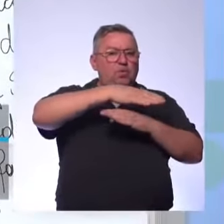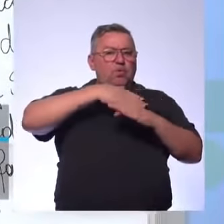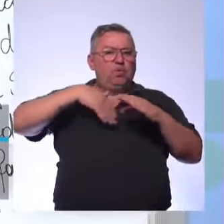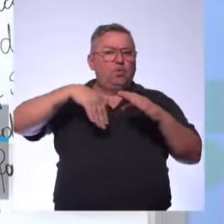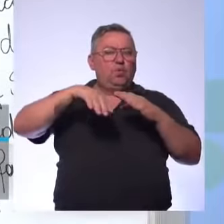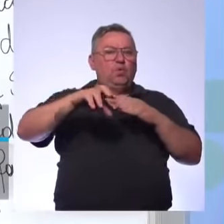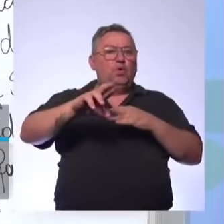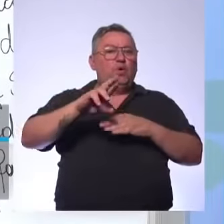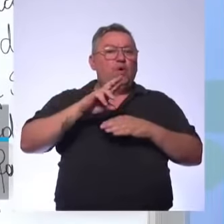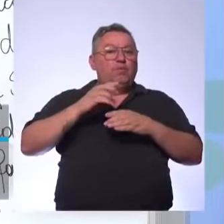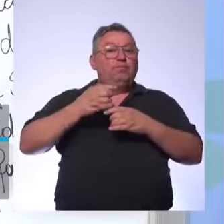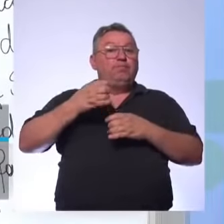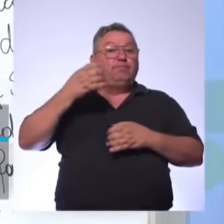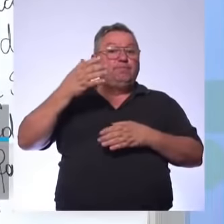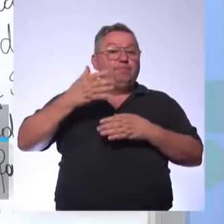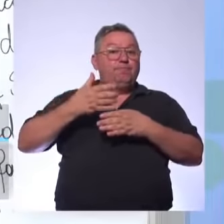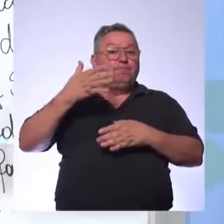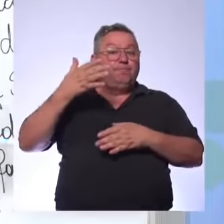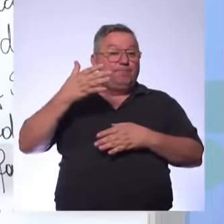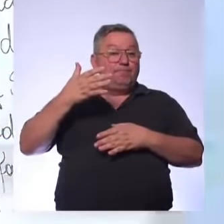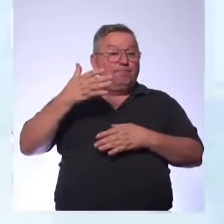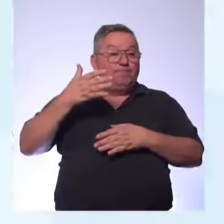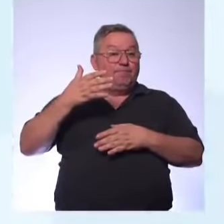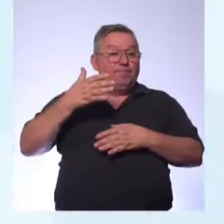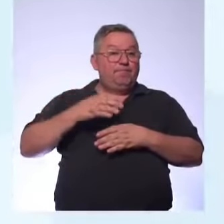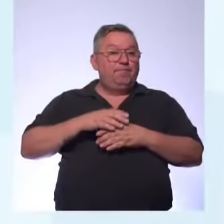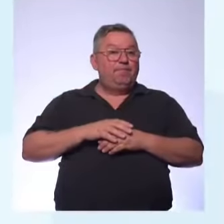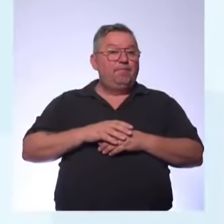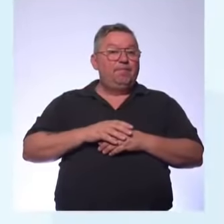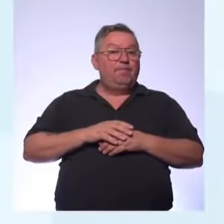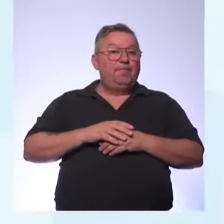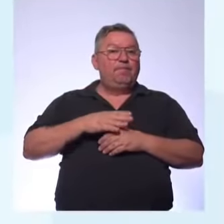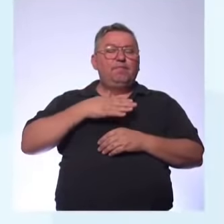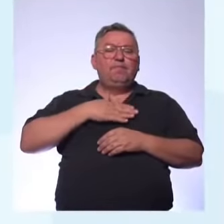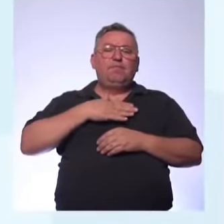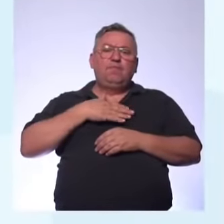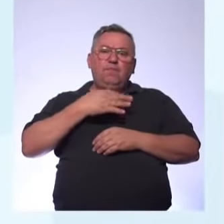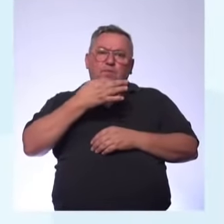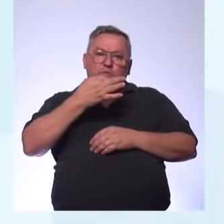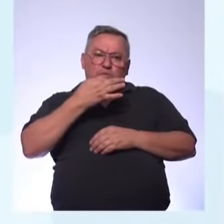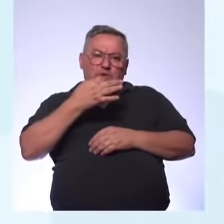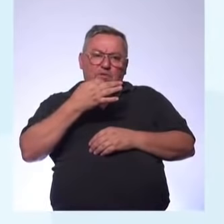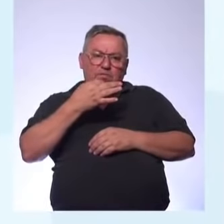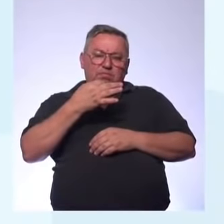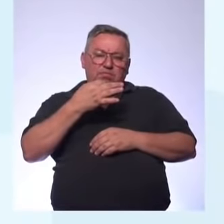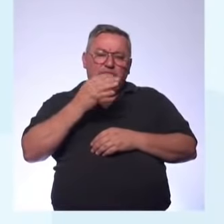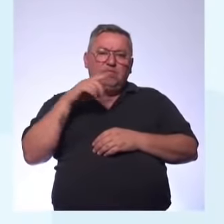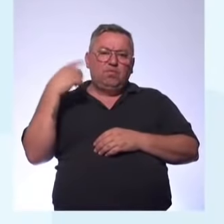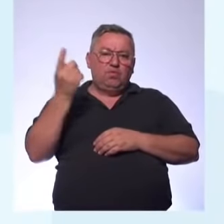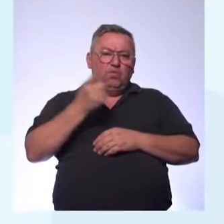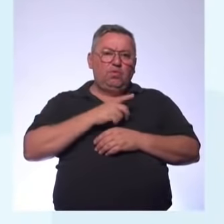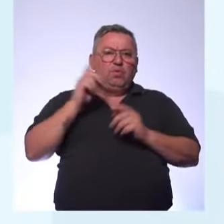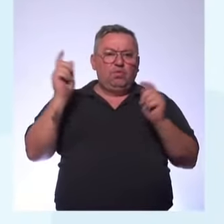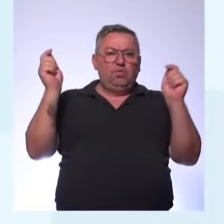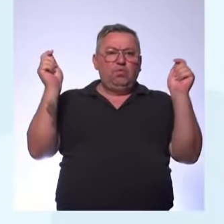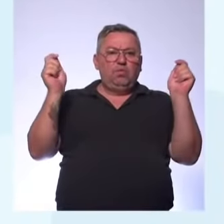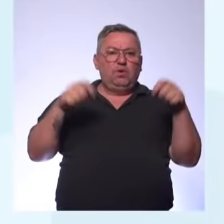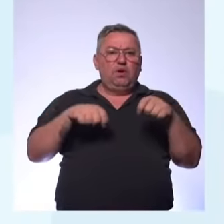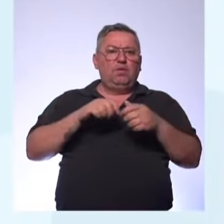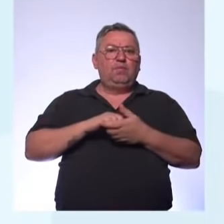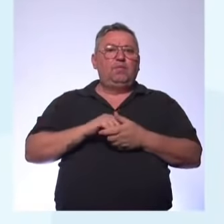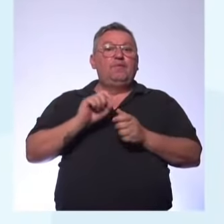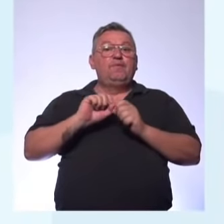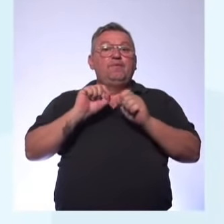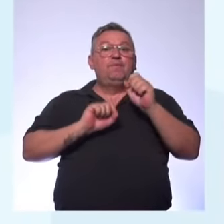lá no chat, né, pode colocar lá para mim, por favor. In my opinion, we can. Na minha opinião, nós podemos. O que, que nós